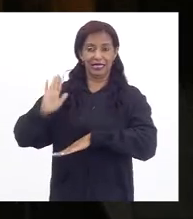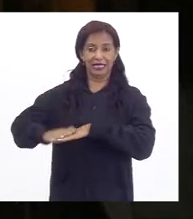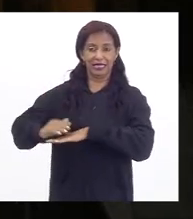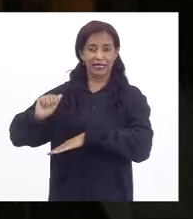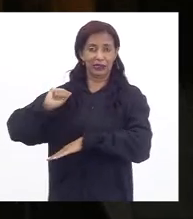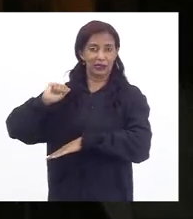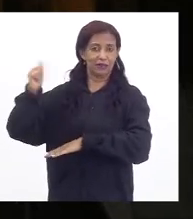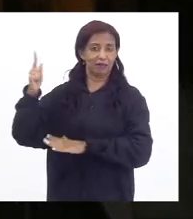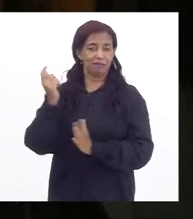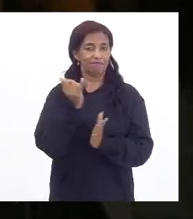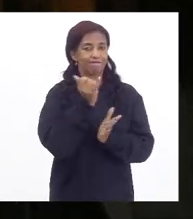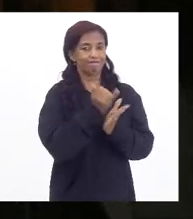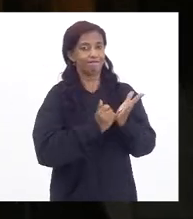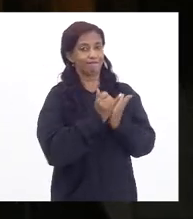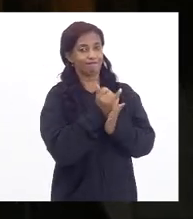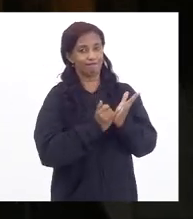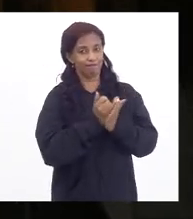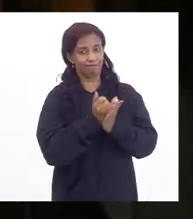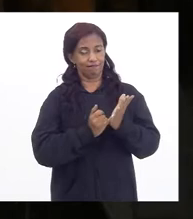que a receita.